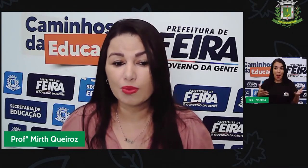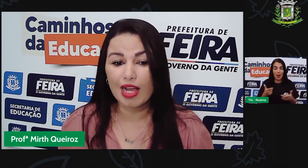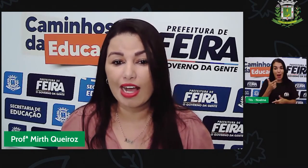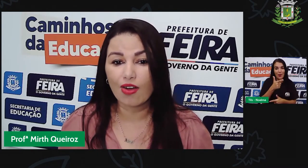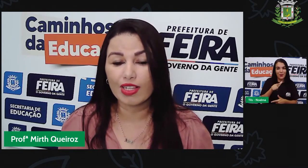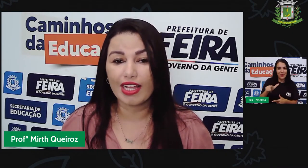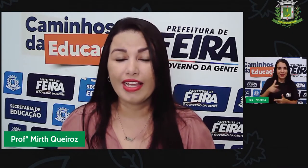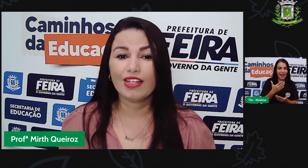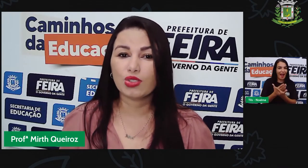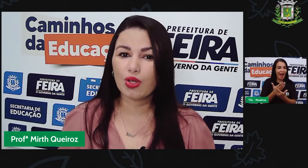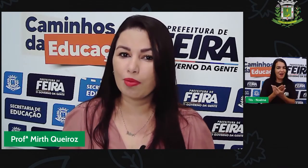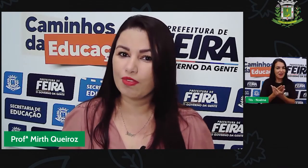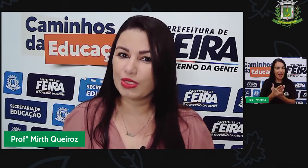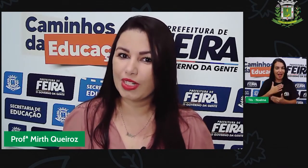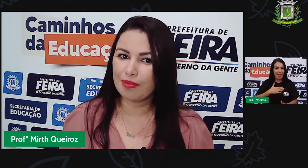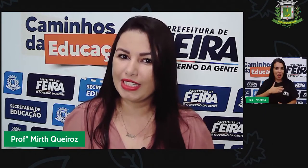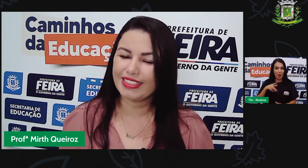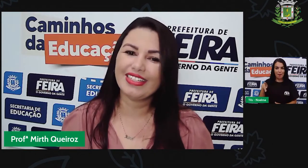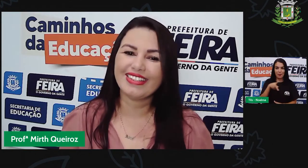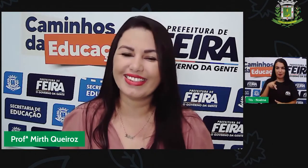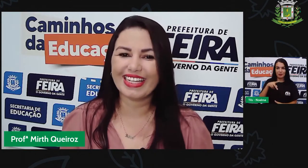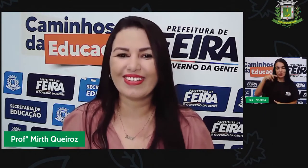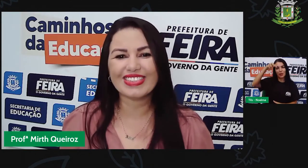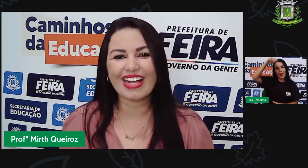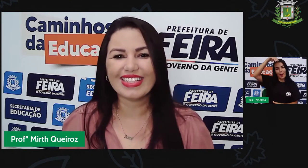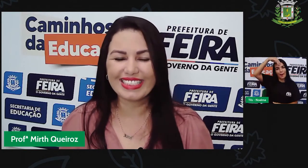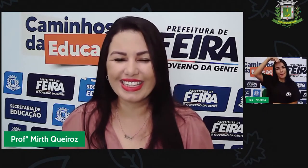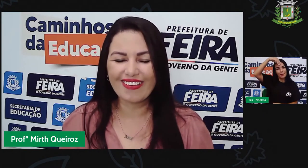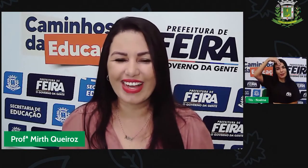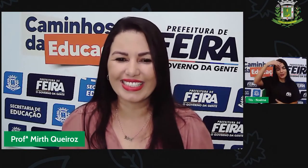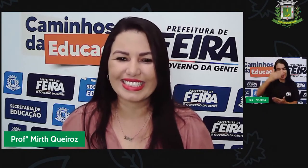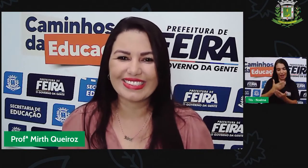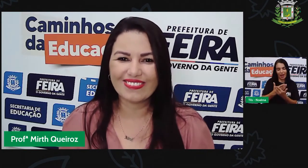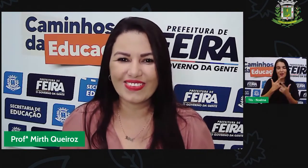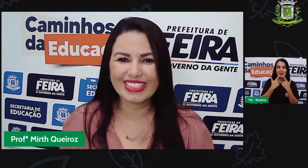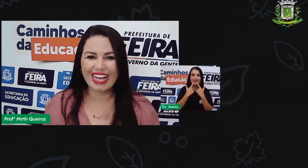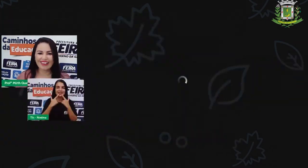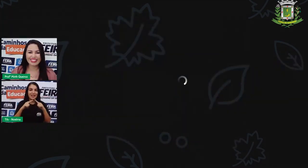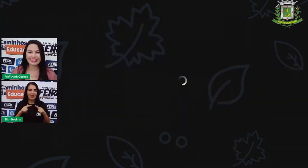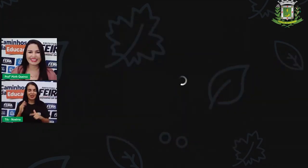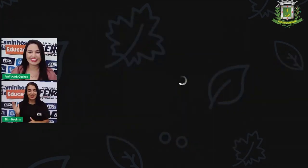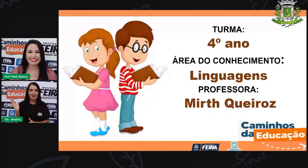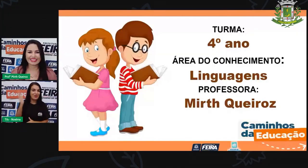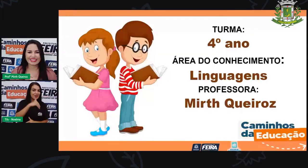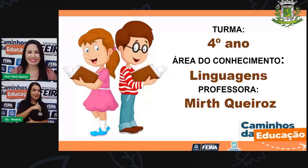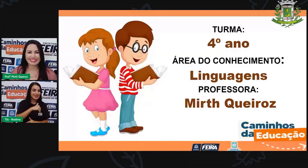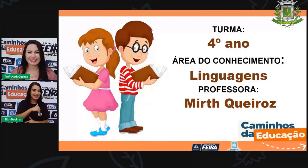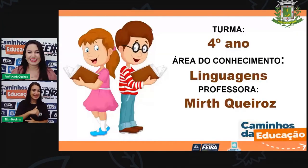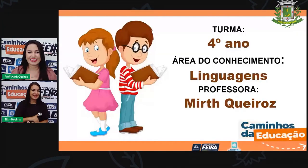mais uma aula. Eu sou a professora Michi e nós teremos aula de linguagens. Vamos à aula?